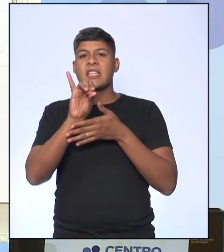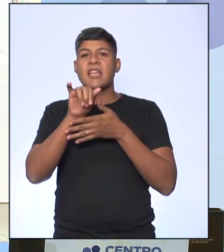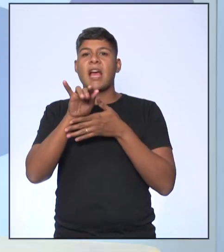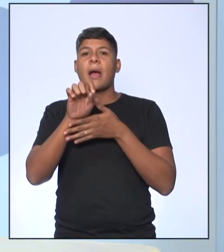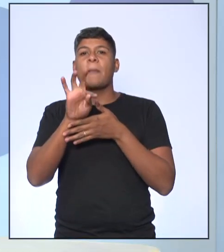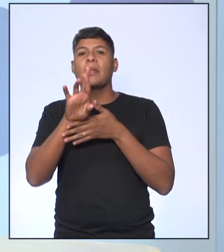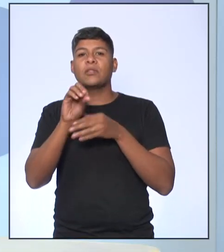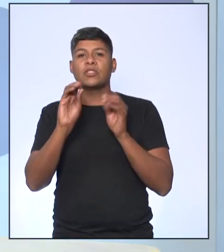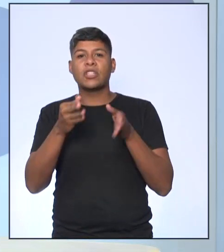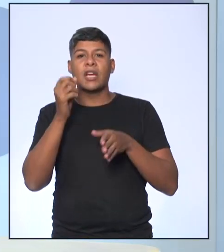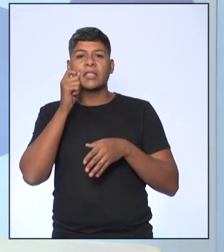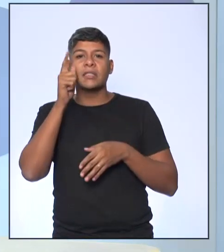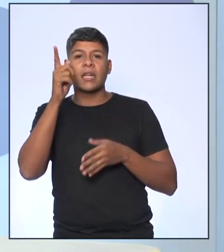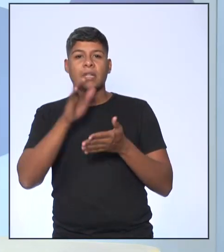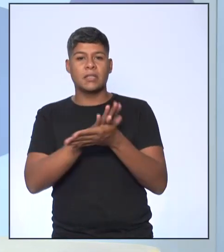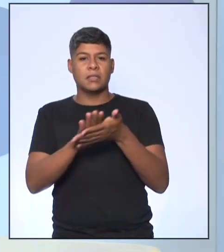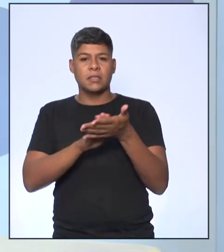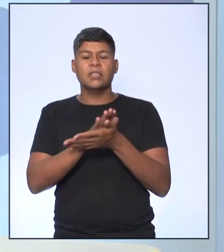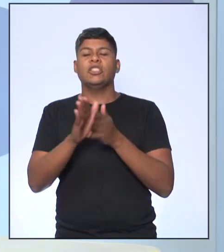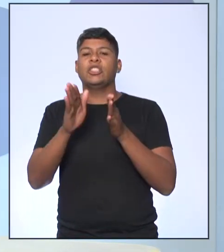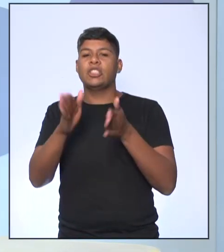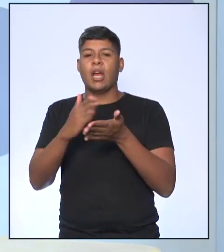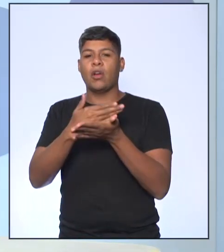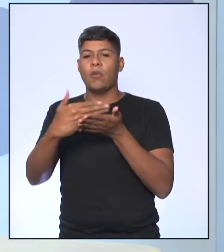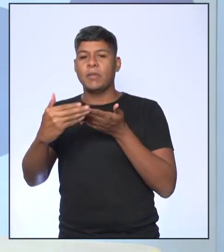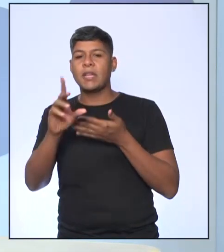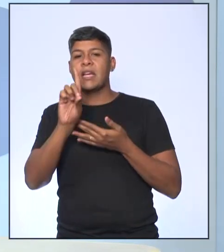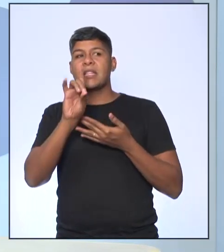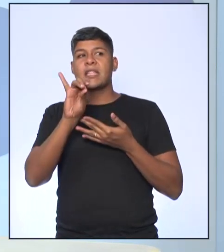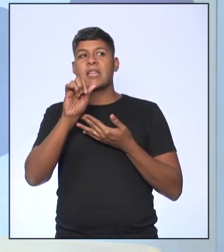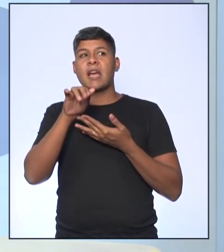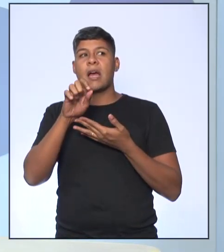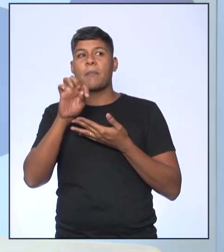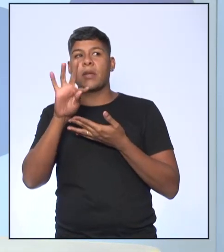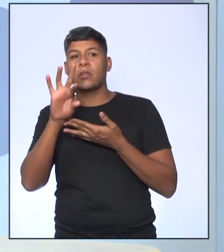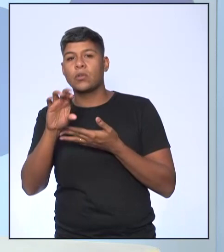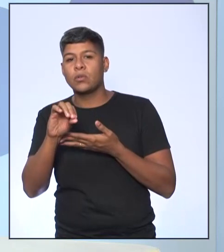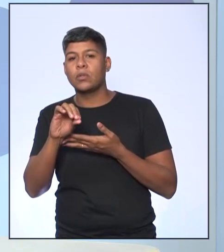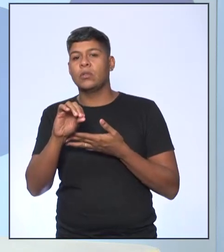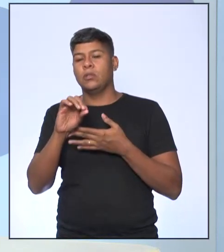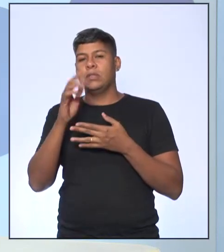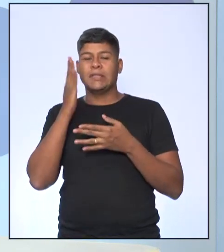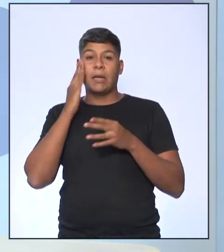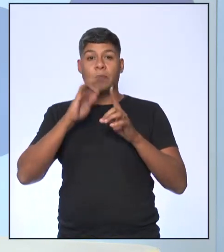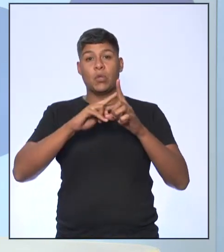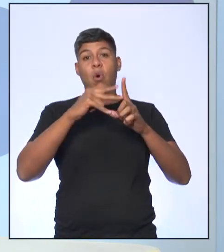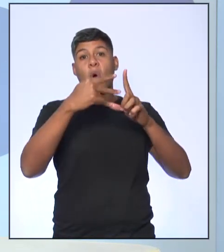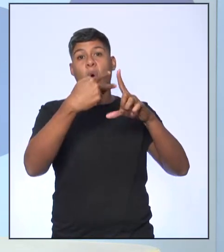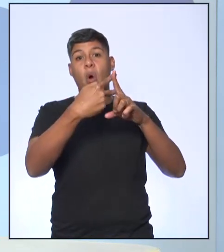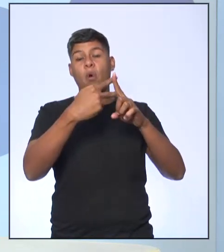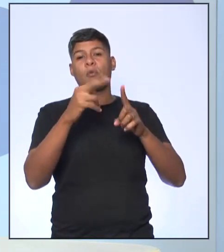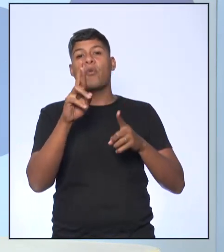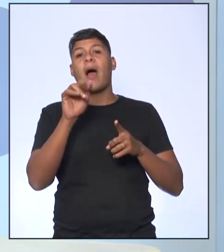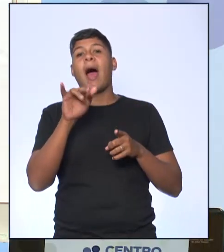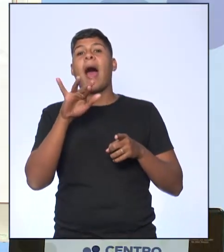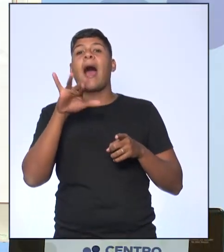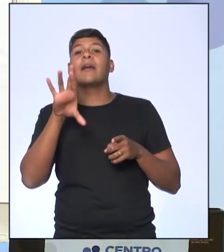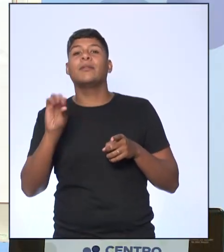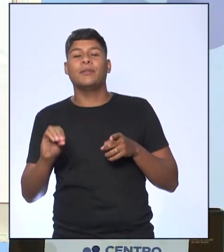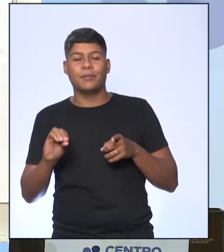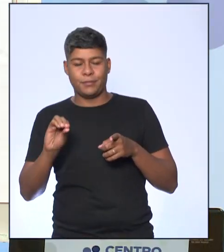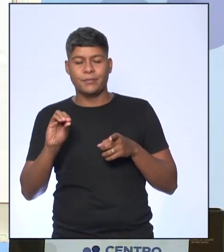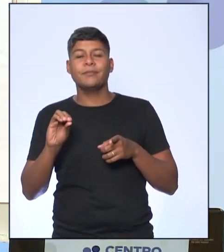ideia de diâmetro? Não, já estão colocando. Diâmetro, que é o dobro do raio. O dobro do raio,